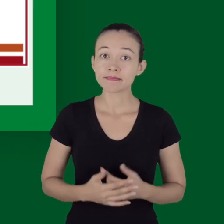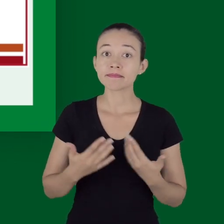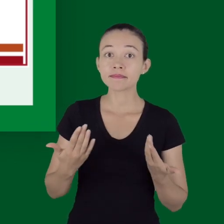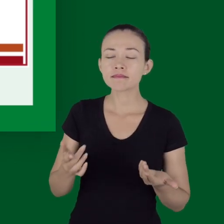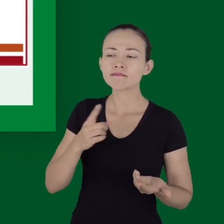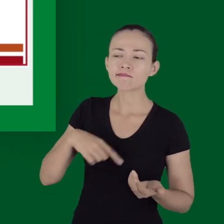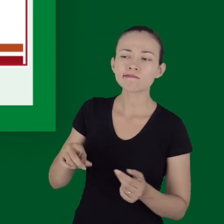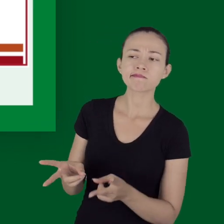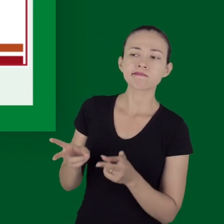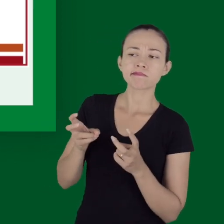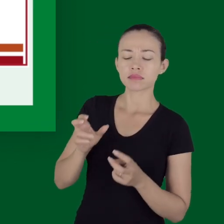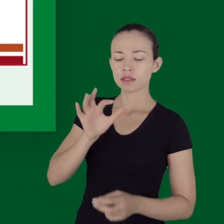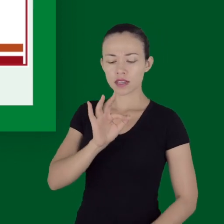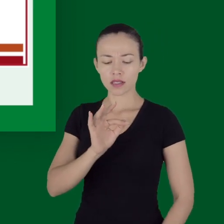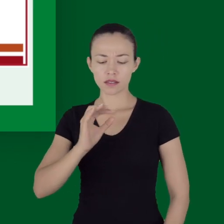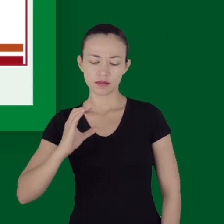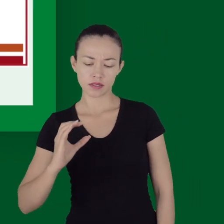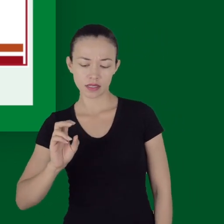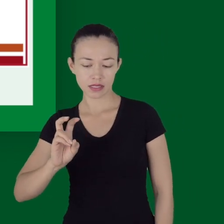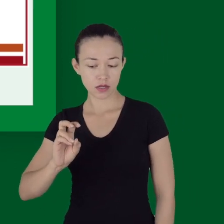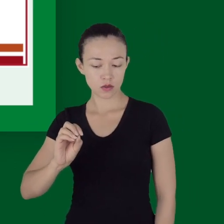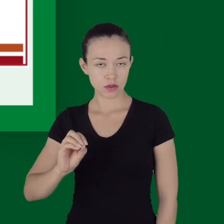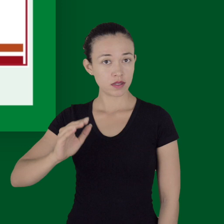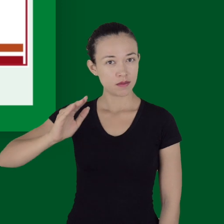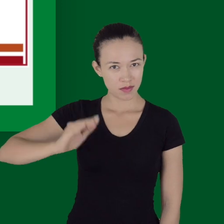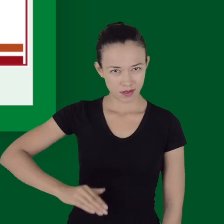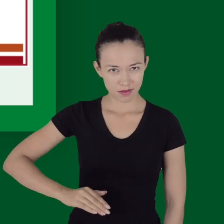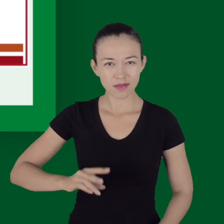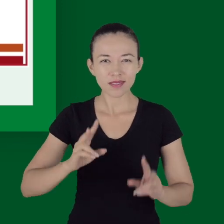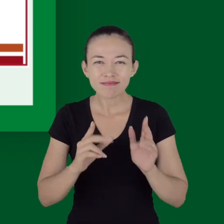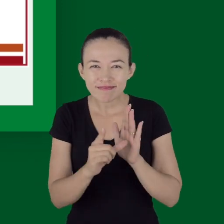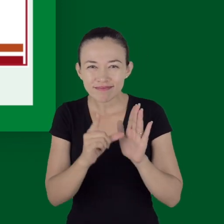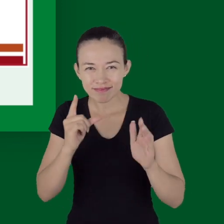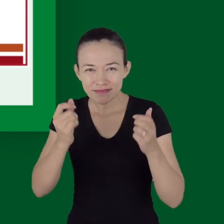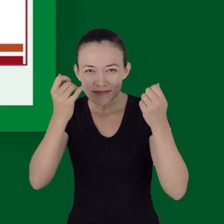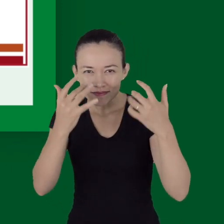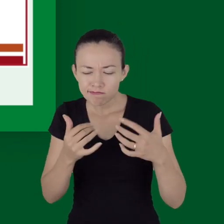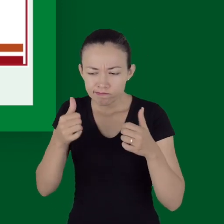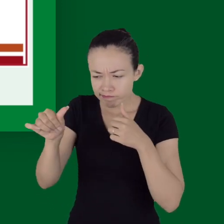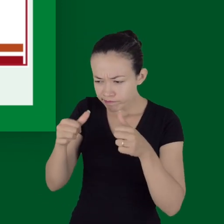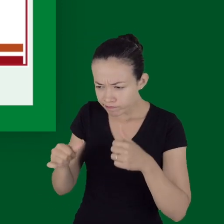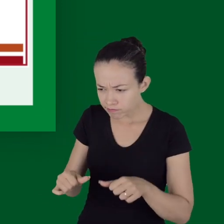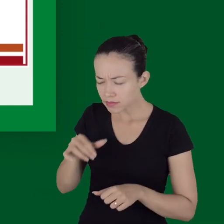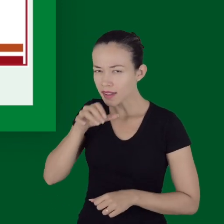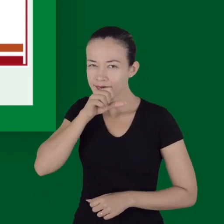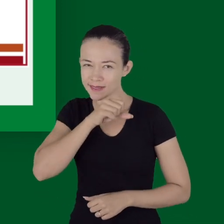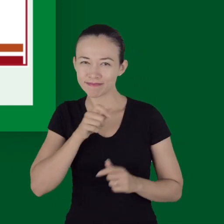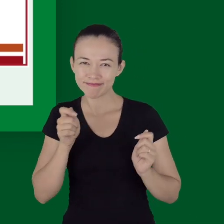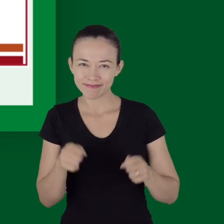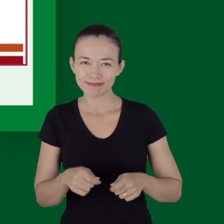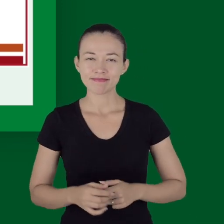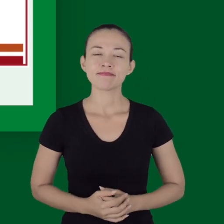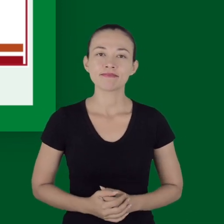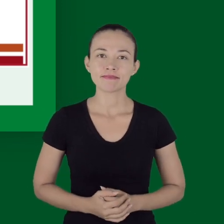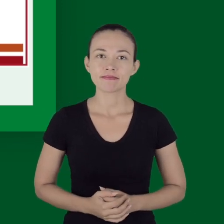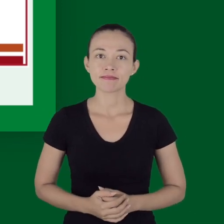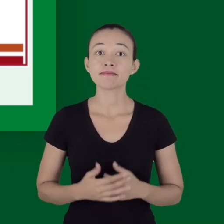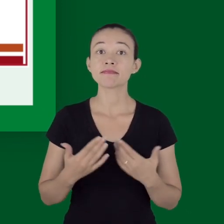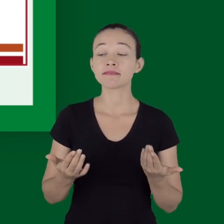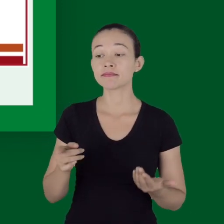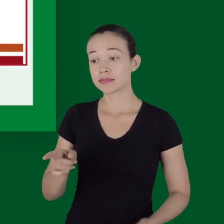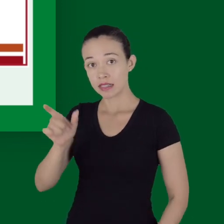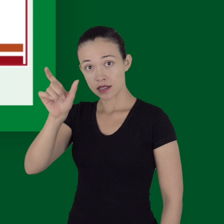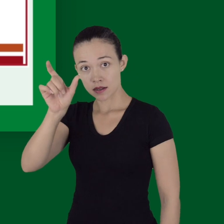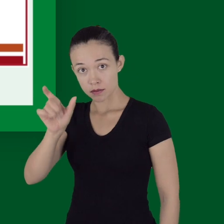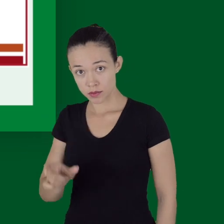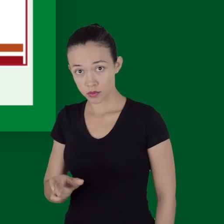gente identifica que a frequência cardíaca foi menor que 50, por aqueles critérios que eu já expliquei para você, de avaliar a frequência cardíaca rapidamente.